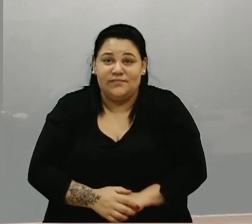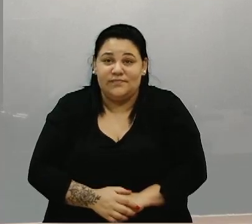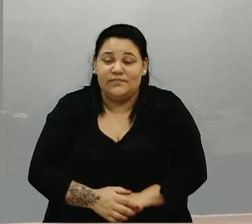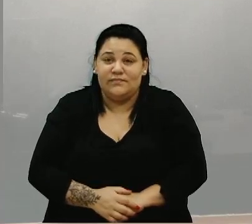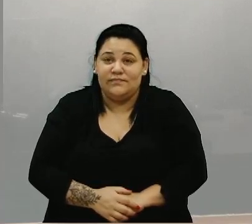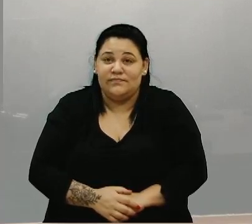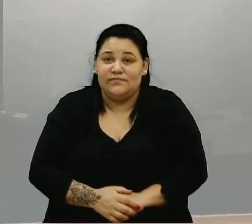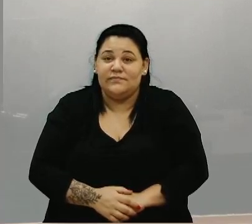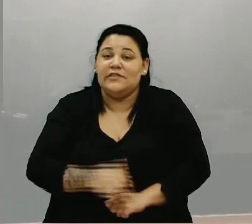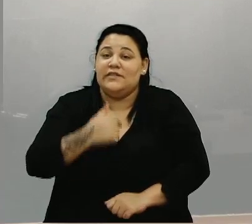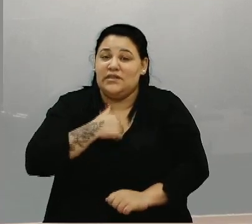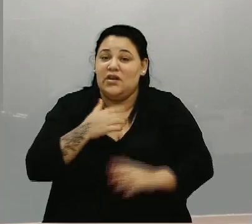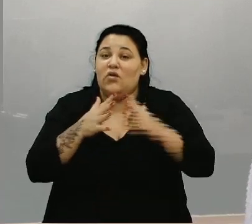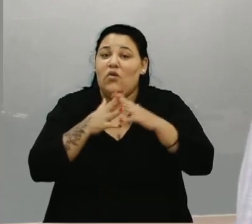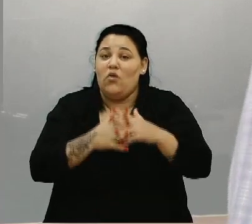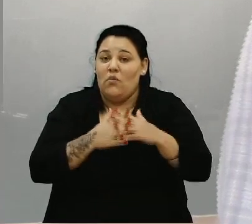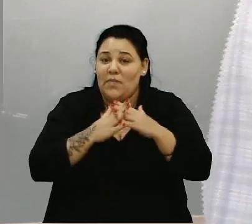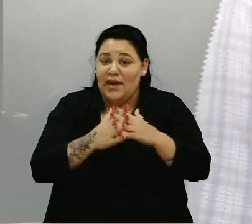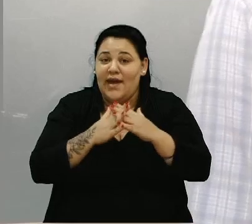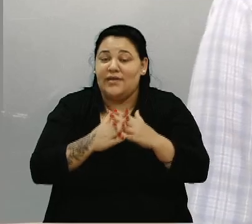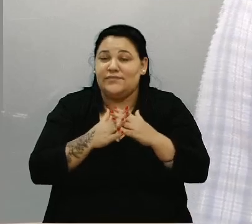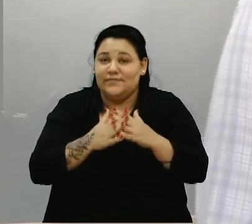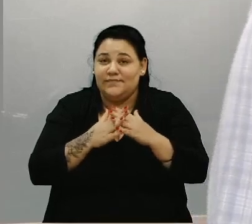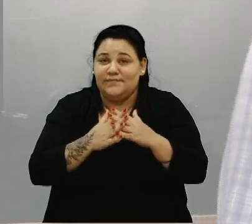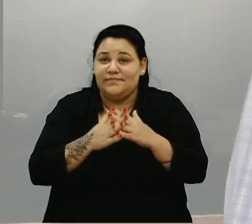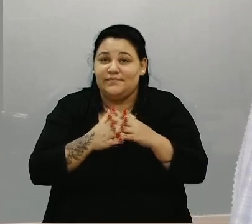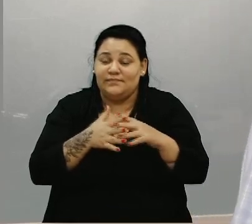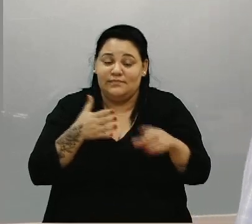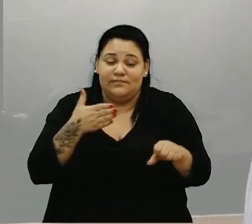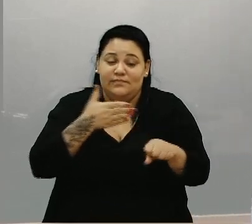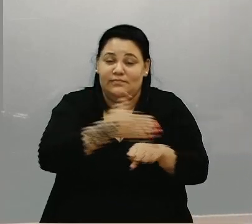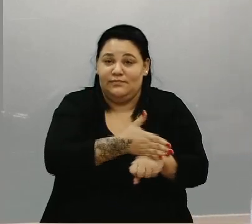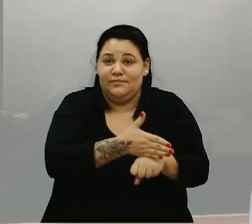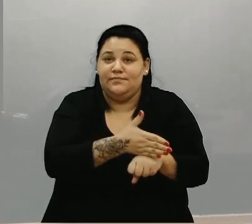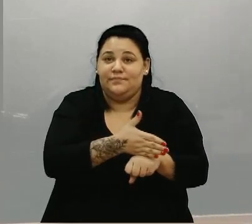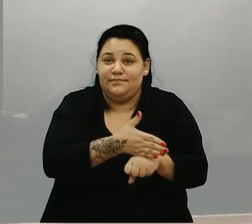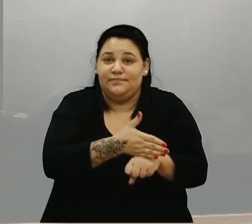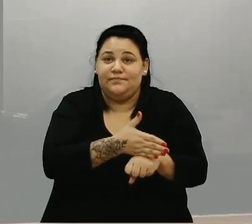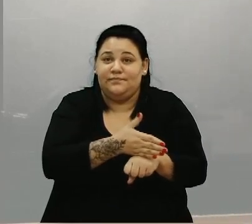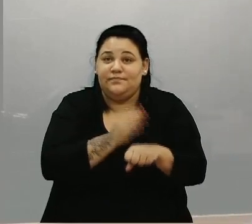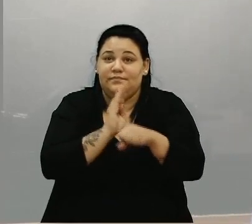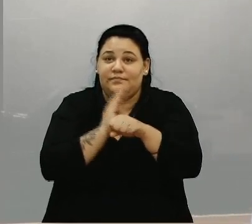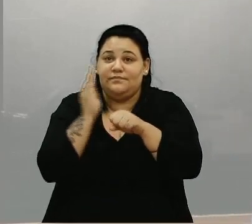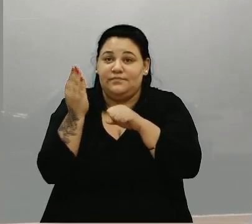vai ser bem complicado para entrar no bairro